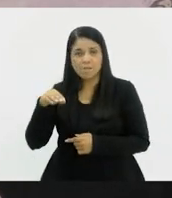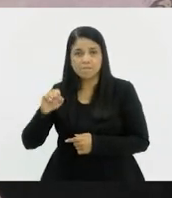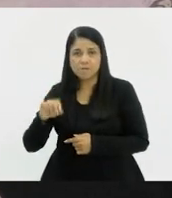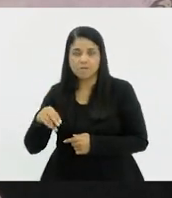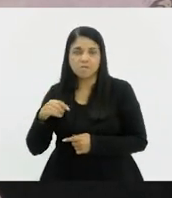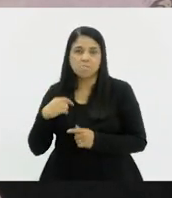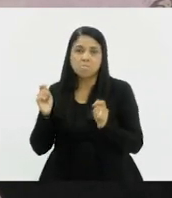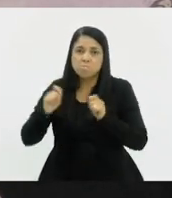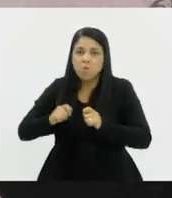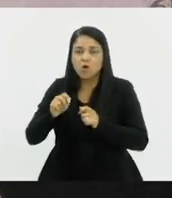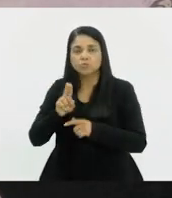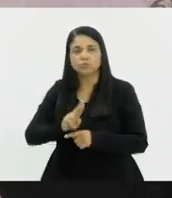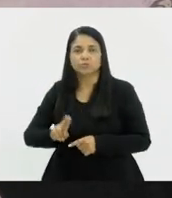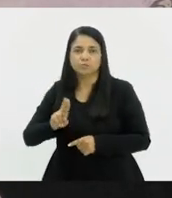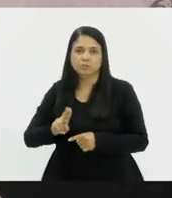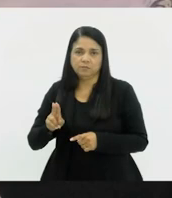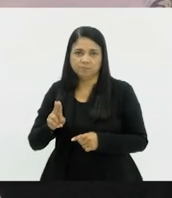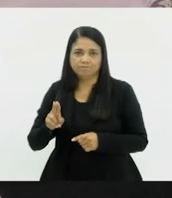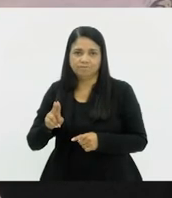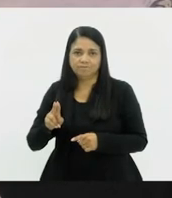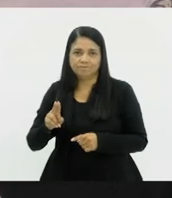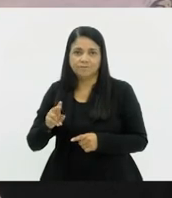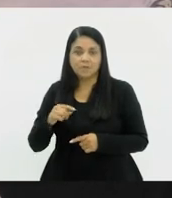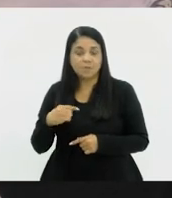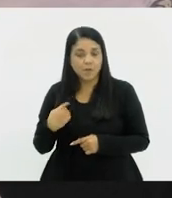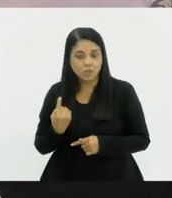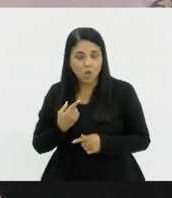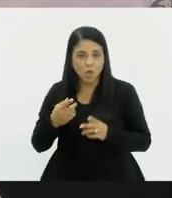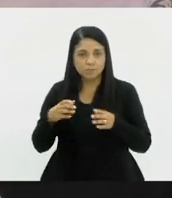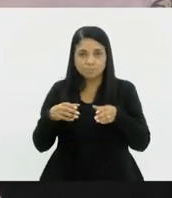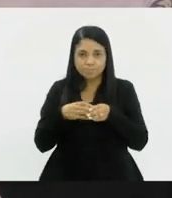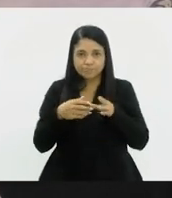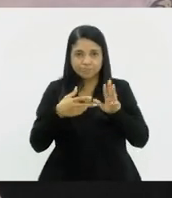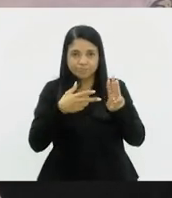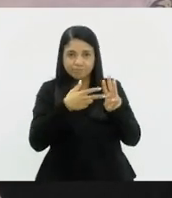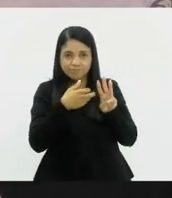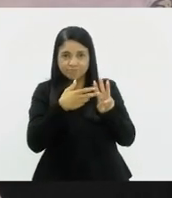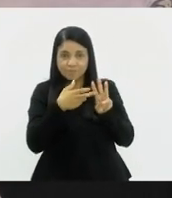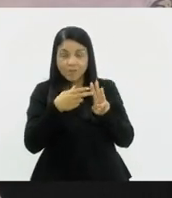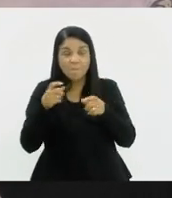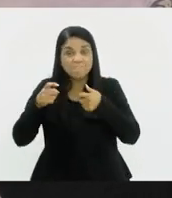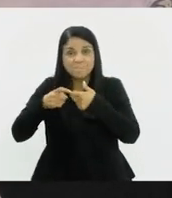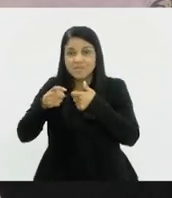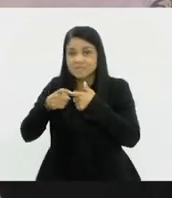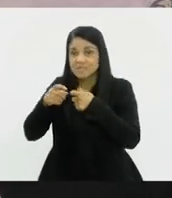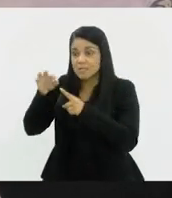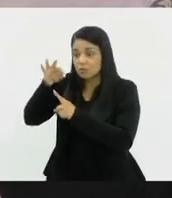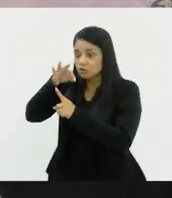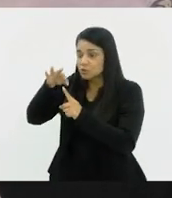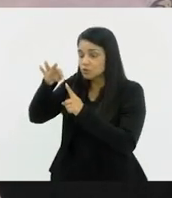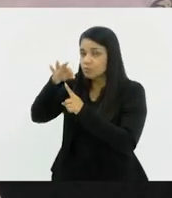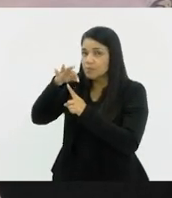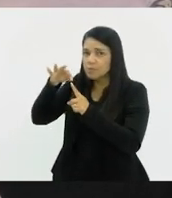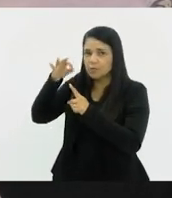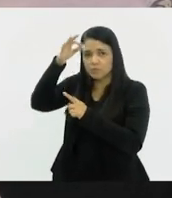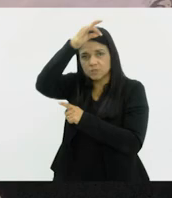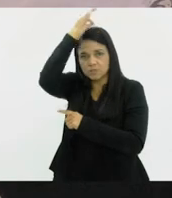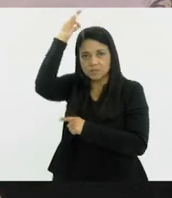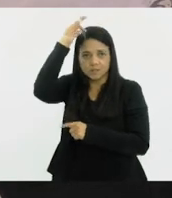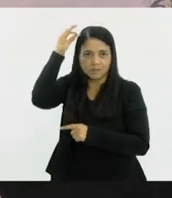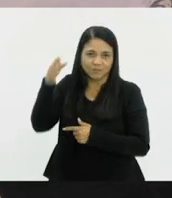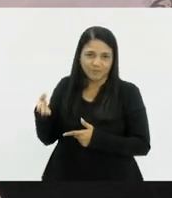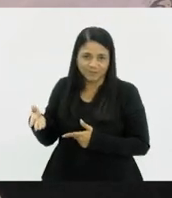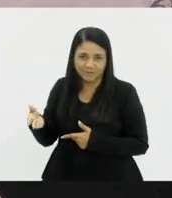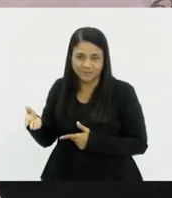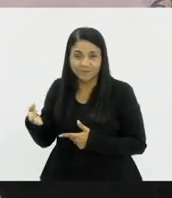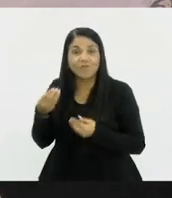então para nós Essa não é um droga essa uma medicina um espírito muito Sagrada Como que essa medicina tá